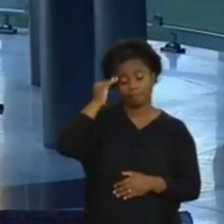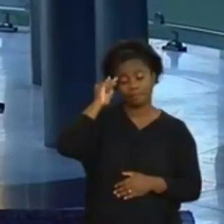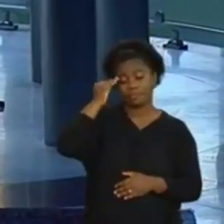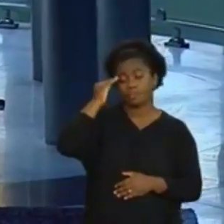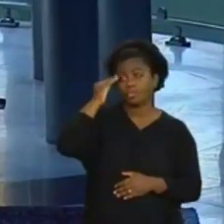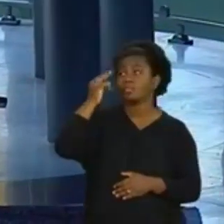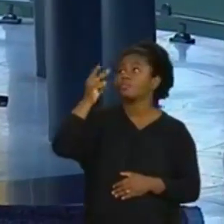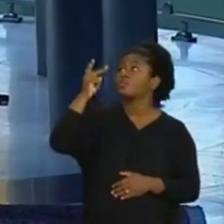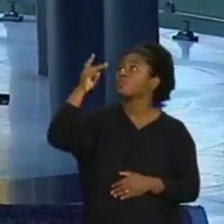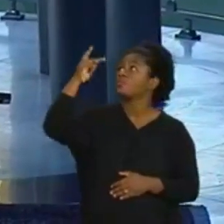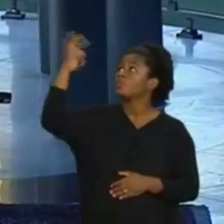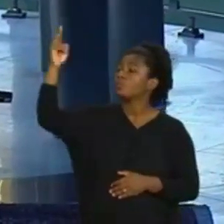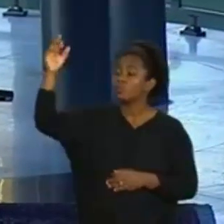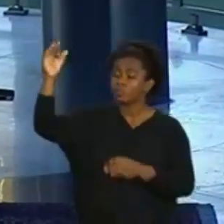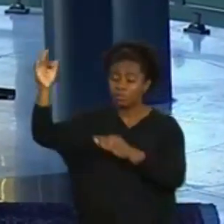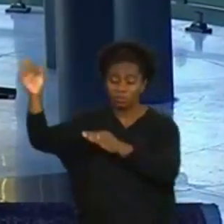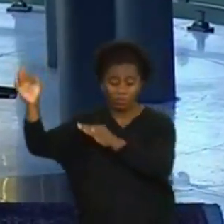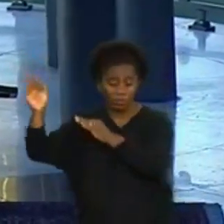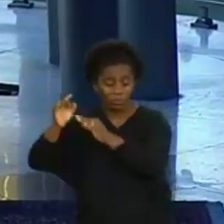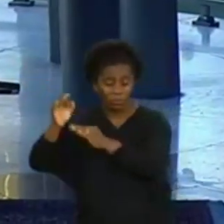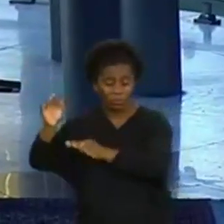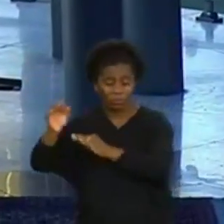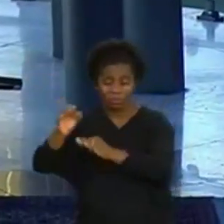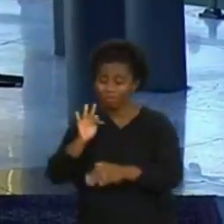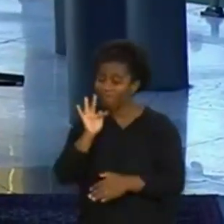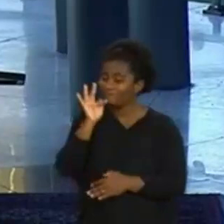os teus projetos na vida dela.